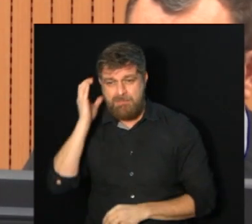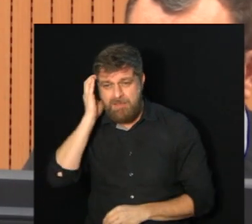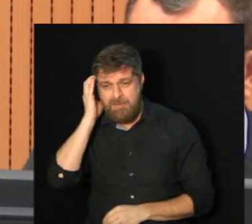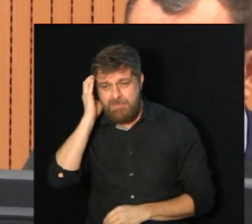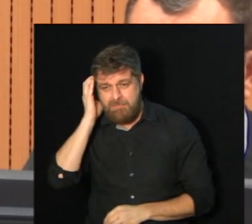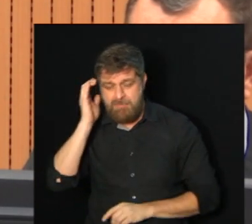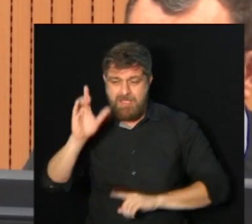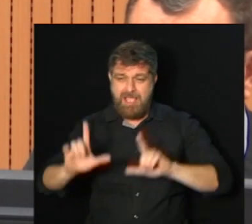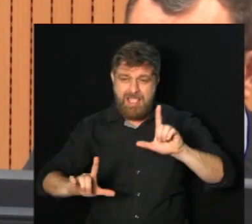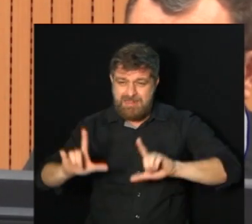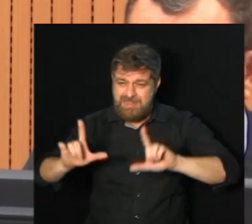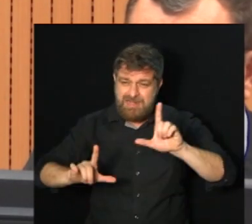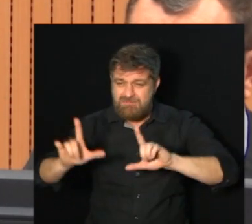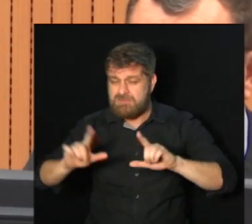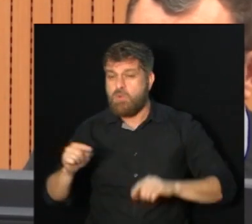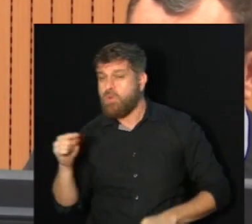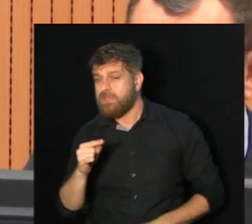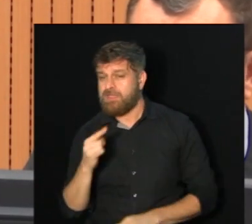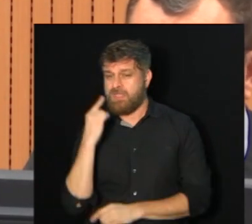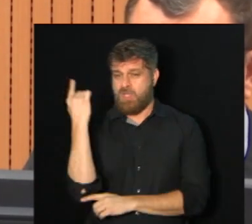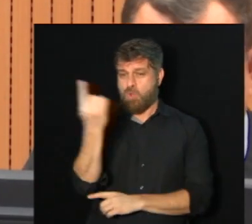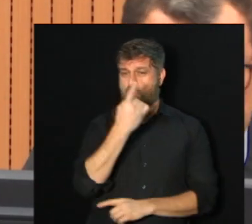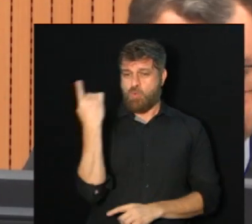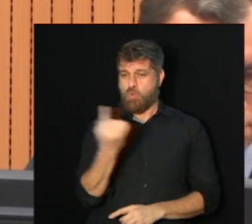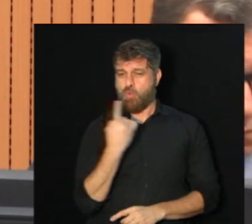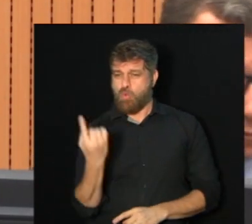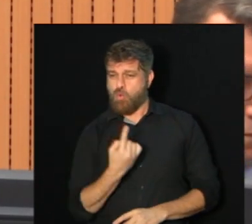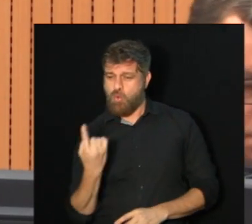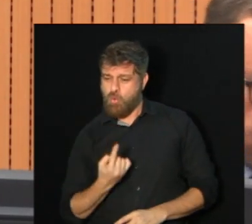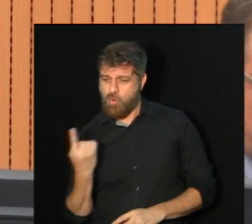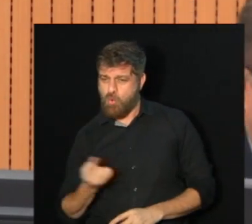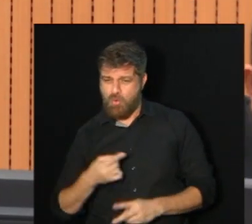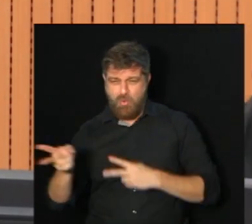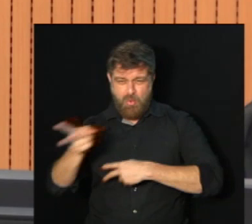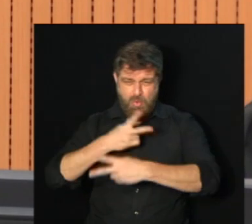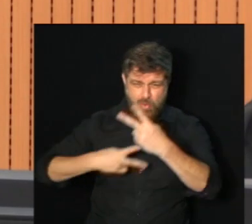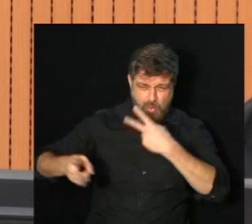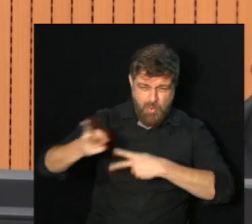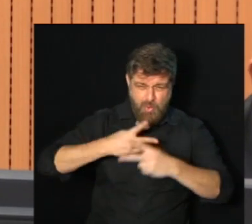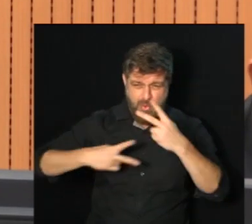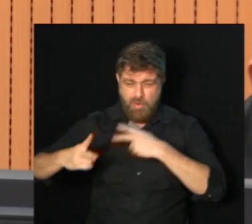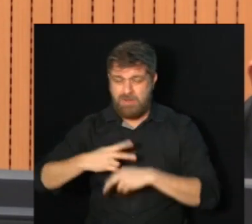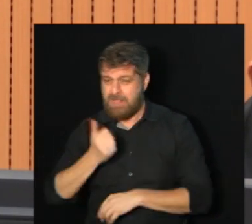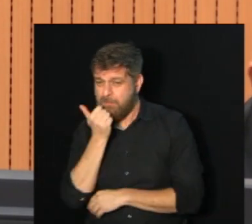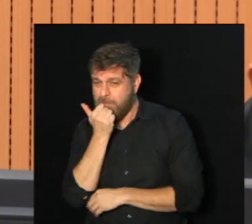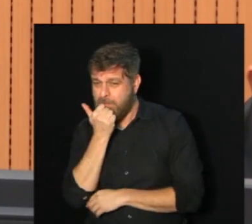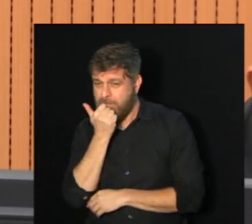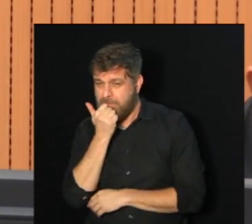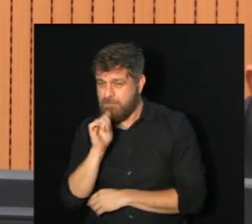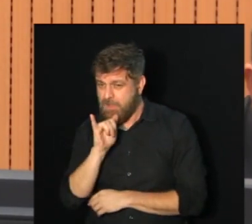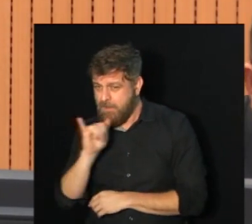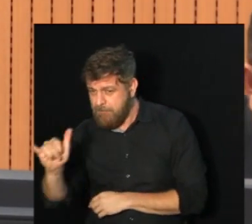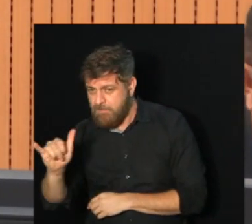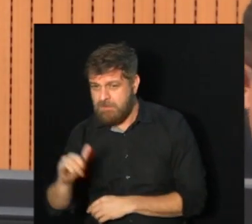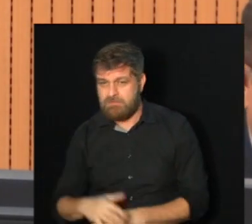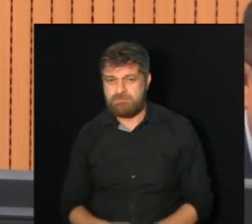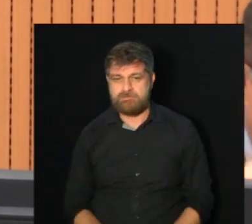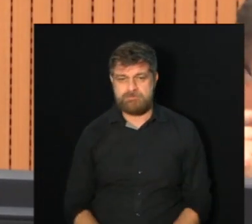televisão, do aproximar de algum tornado. Deixa eu retornar.